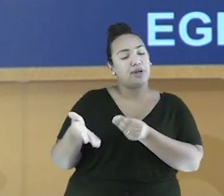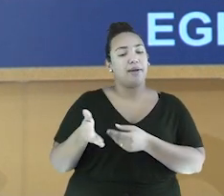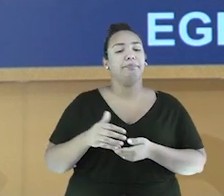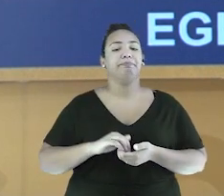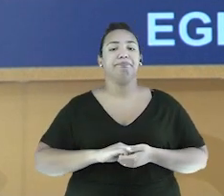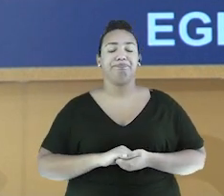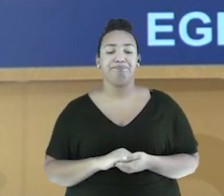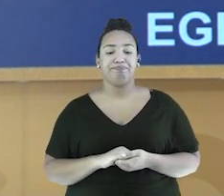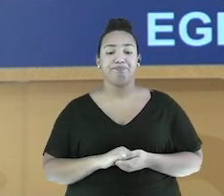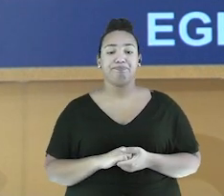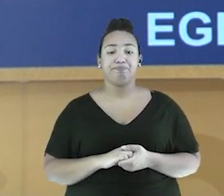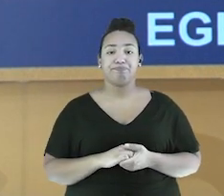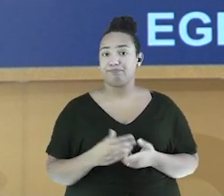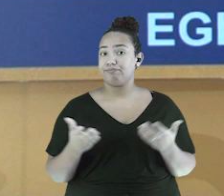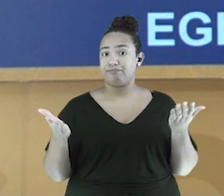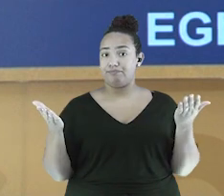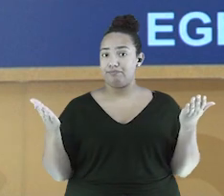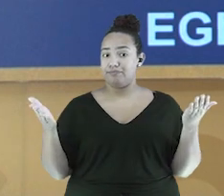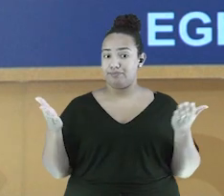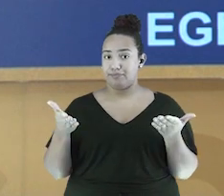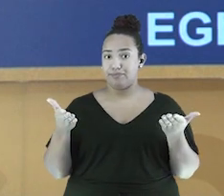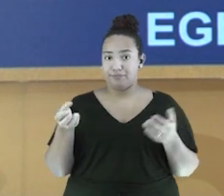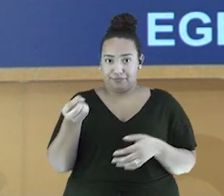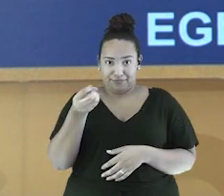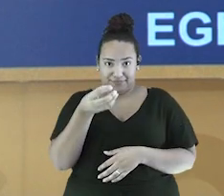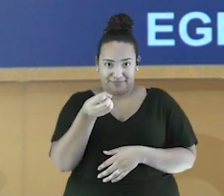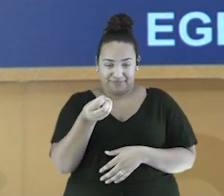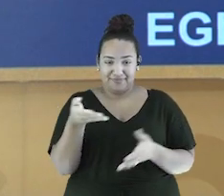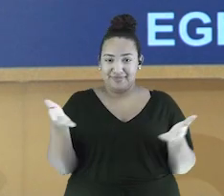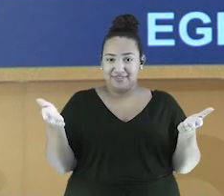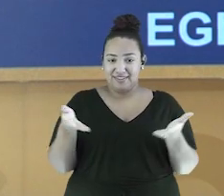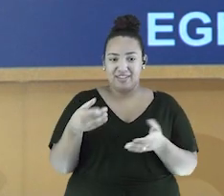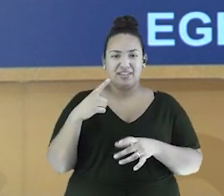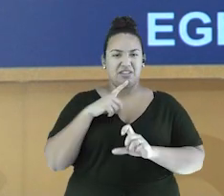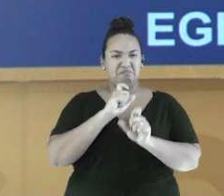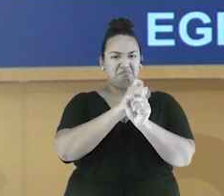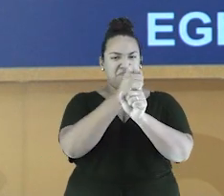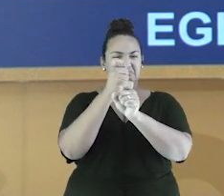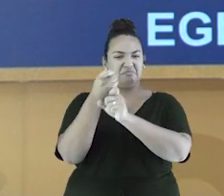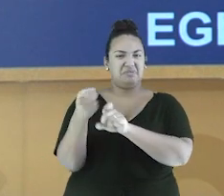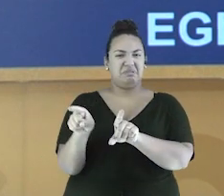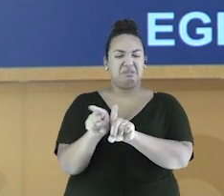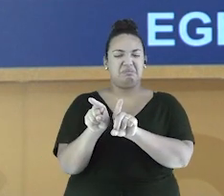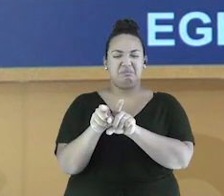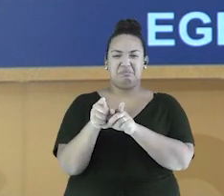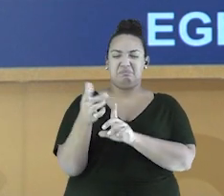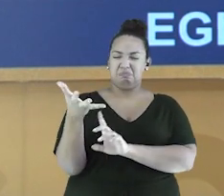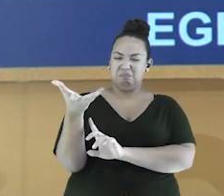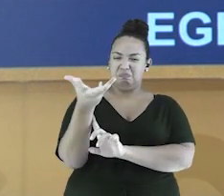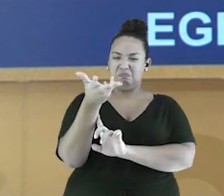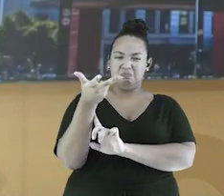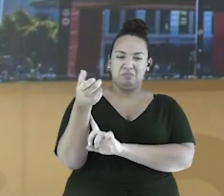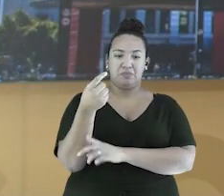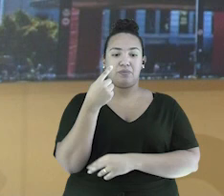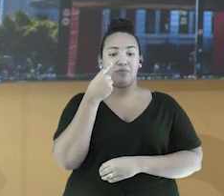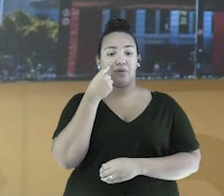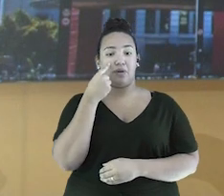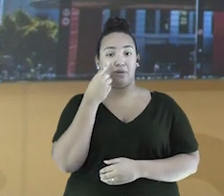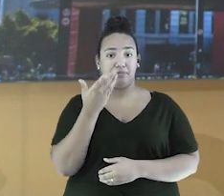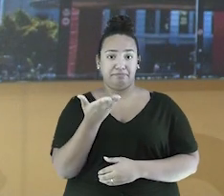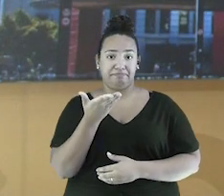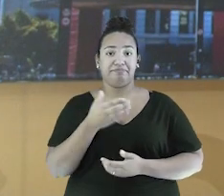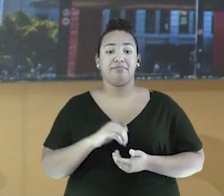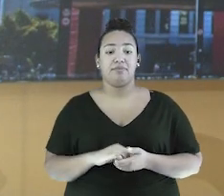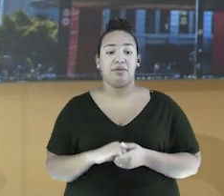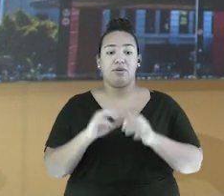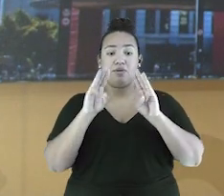tempos atuais, temos grandes construções que são verdadeiras obras de arte também. Esse é o Museu de Arte de